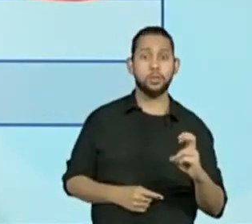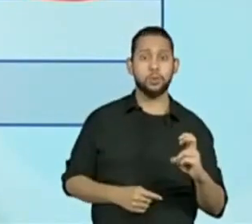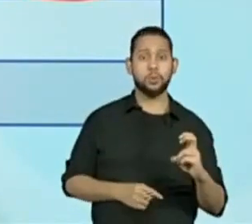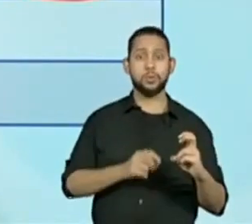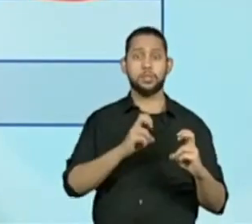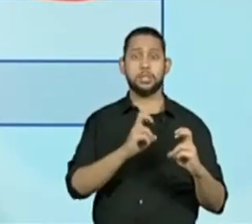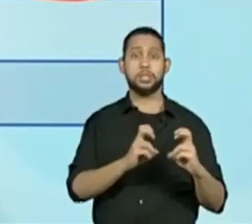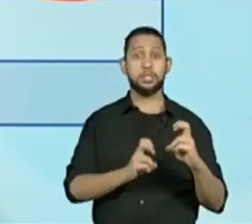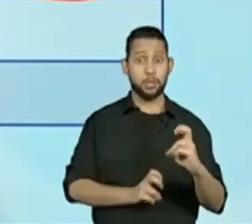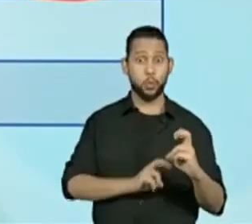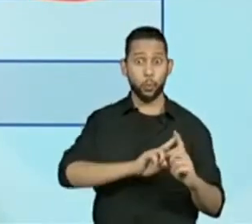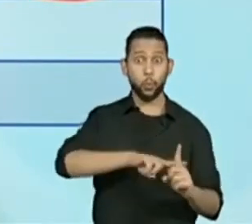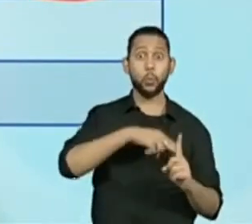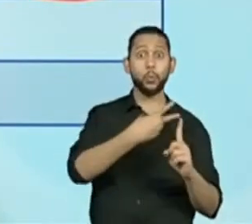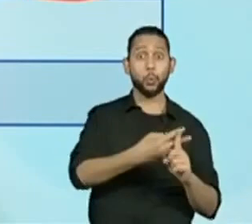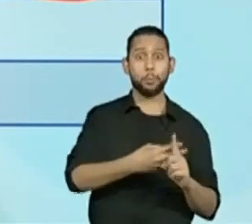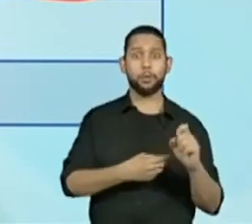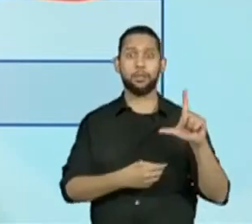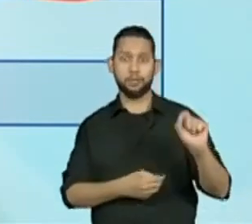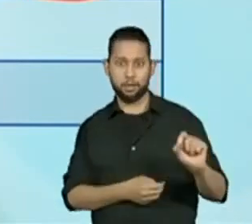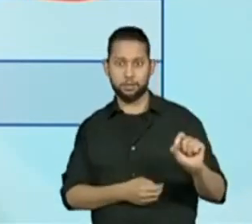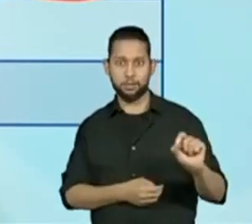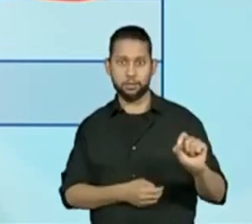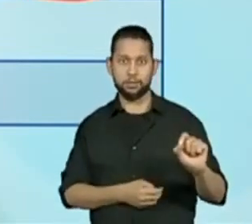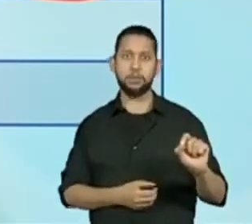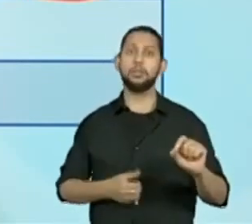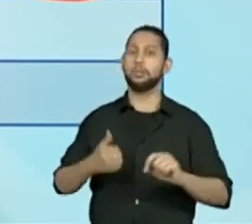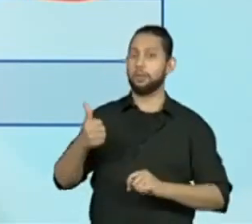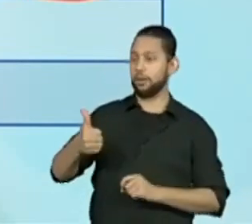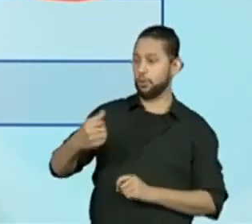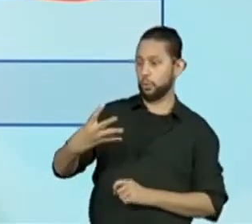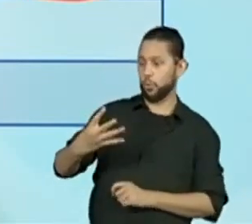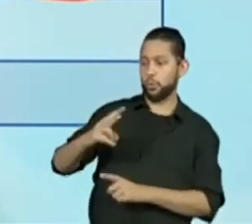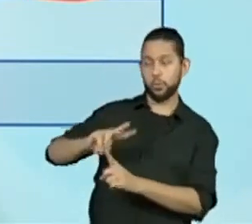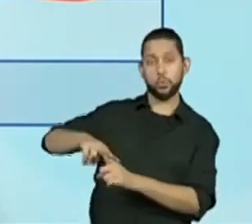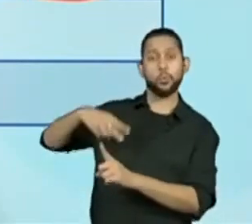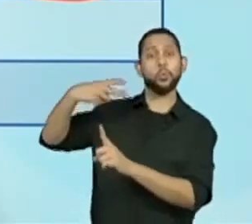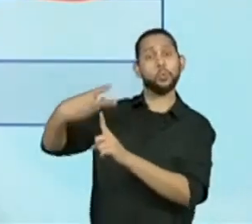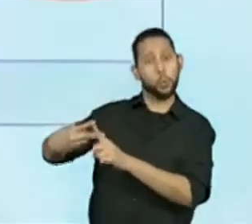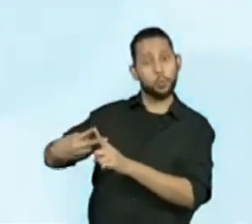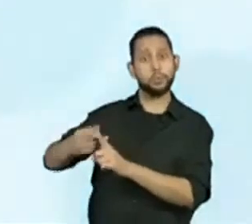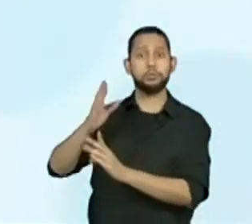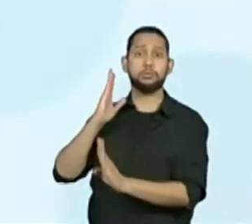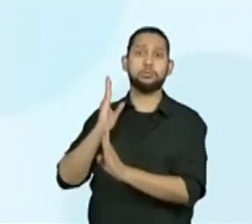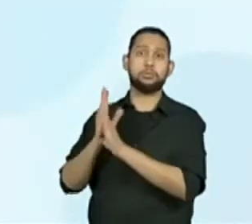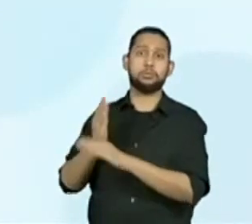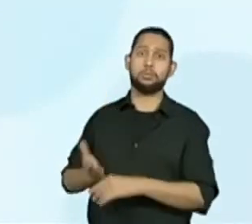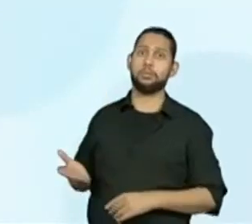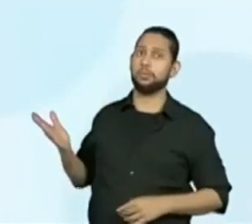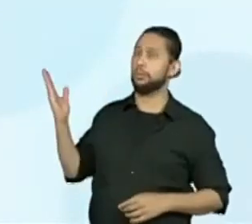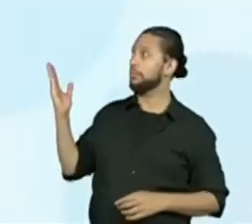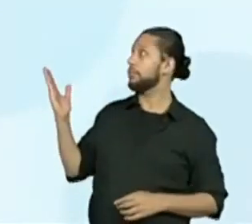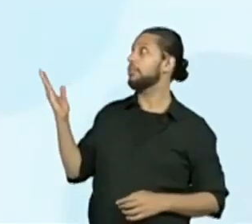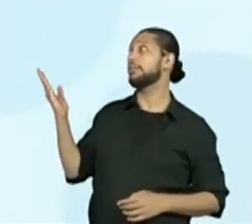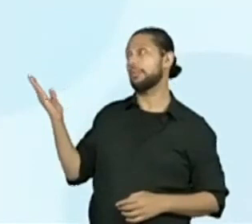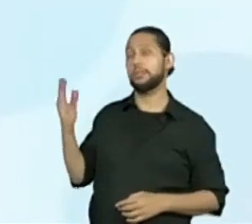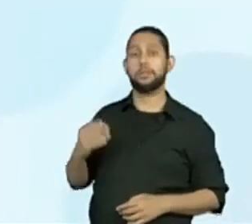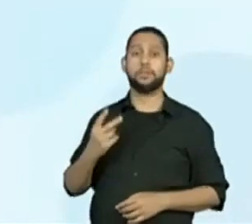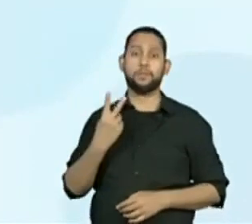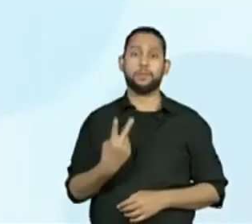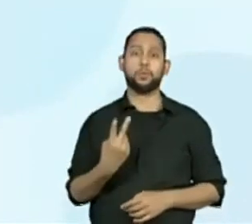dez é o dobro de 5 Então a gente vai dobrar 14 por dois nós vamos